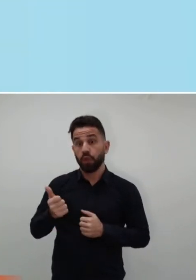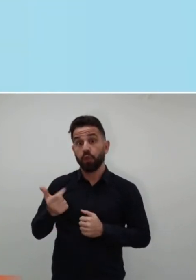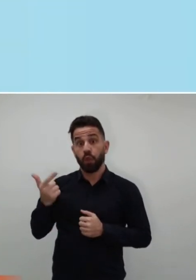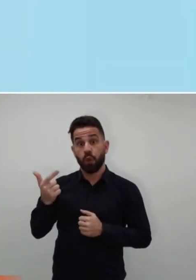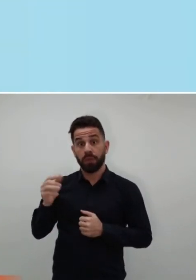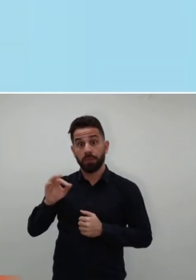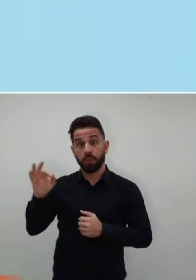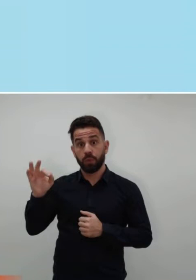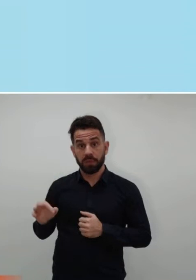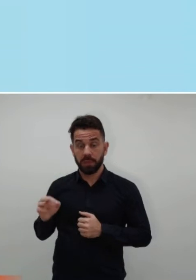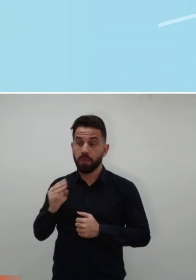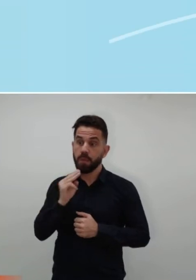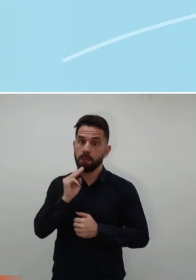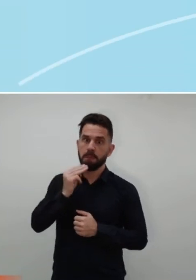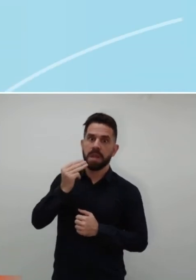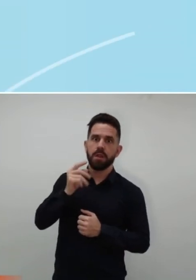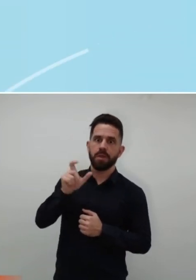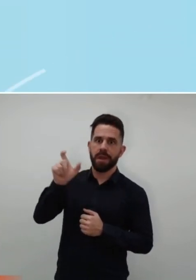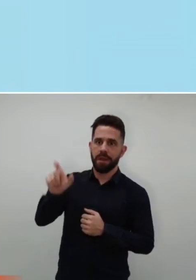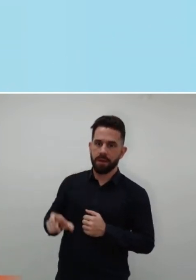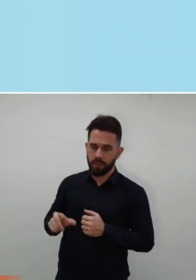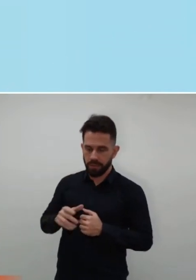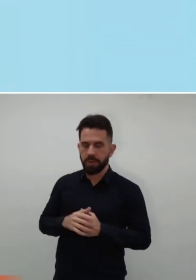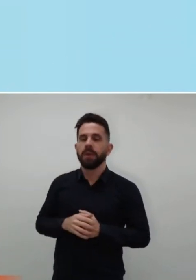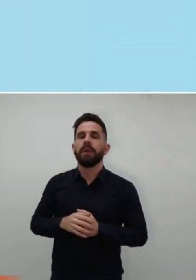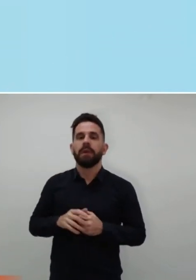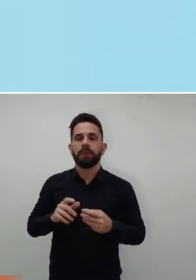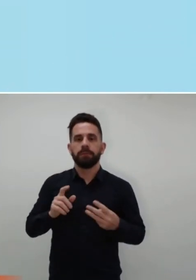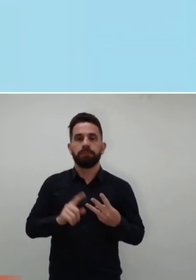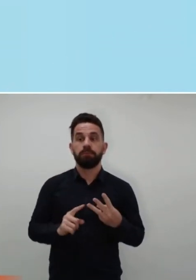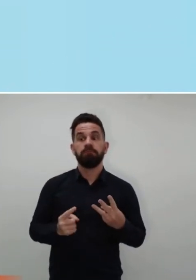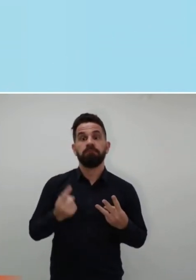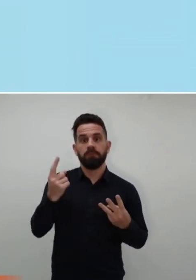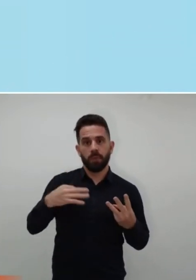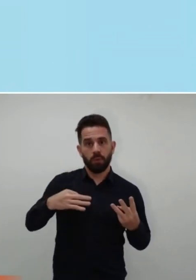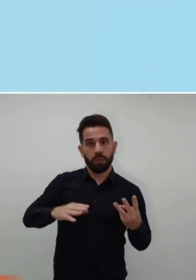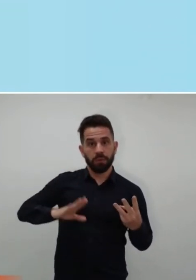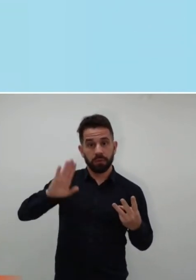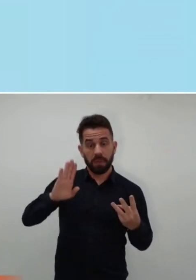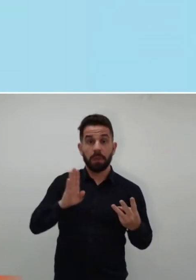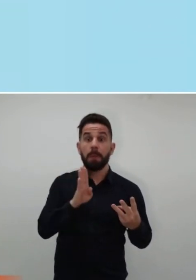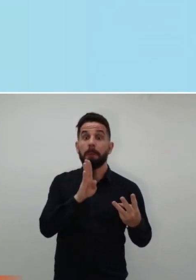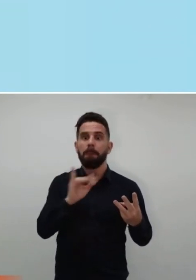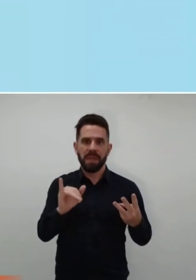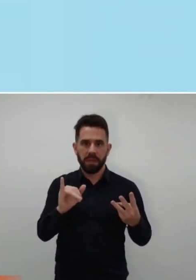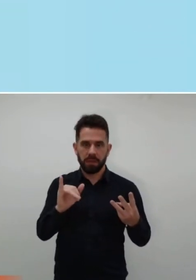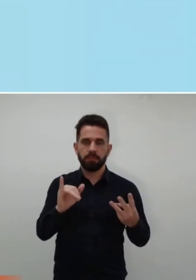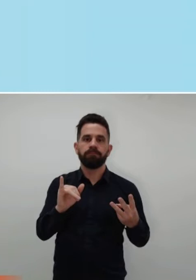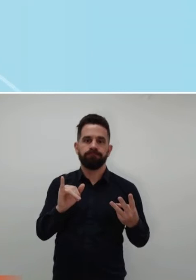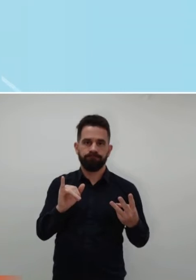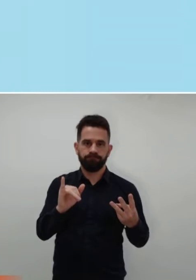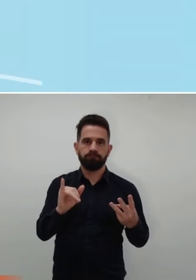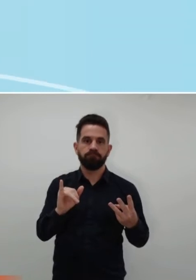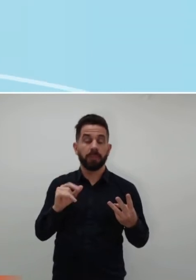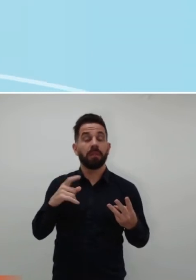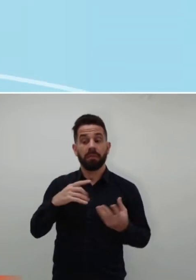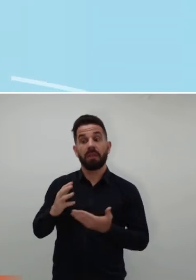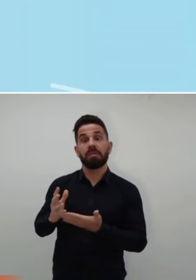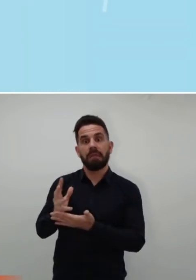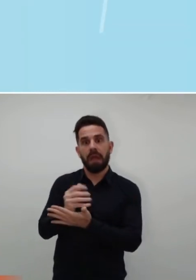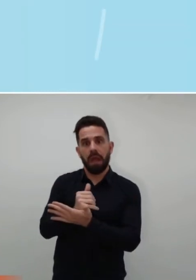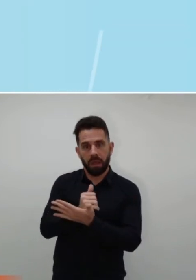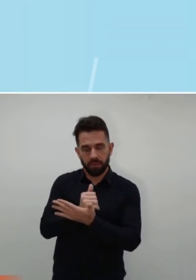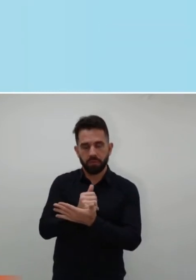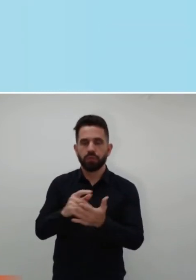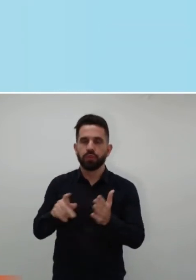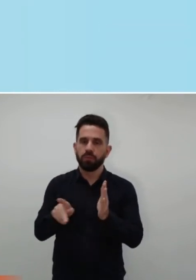milionários e um candidato se declara bilionário. Isso conforme dados preliminares do Tribunal Superior Eleitoral de